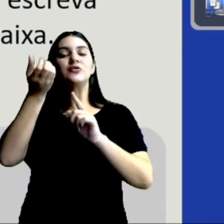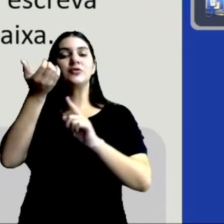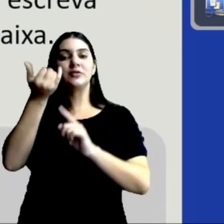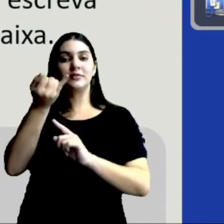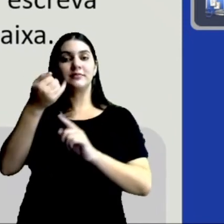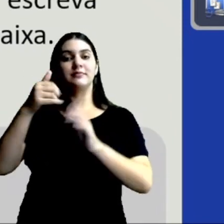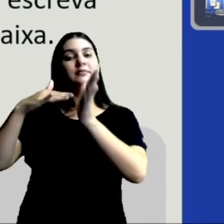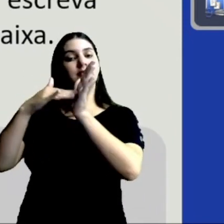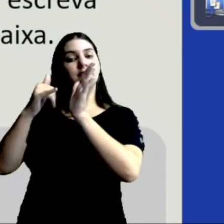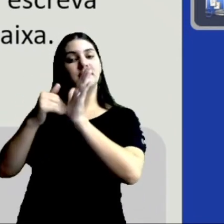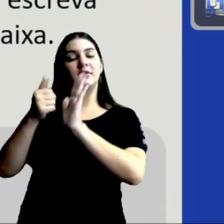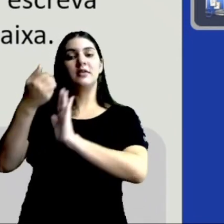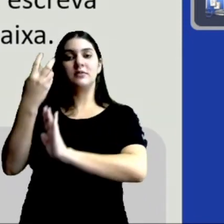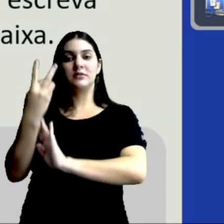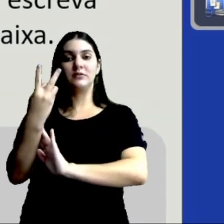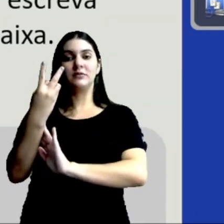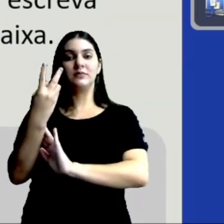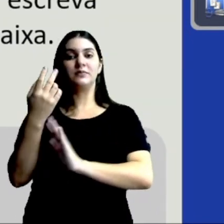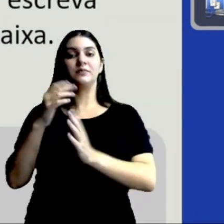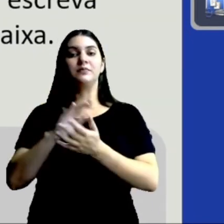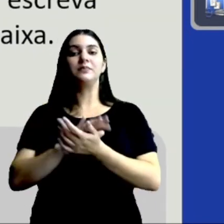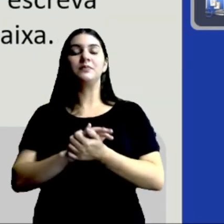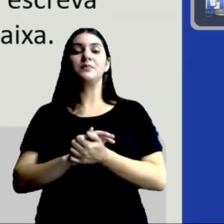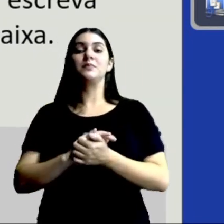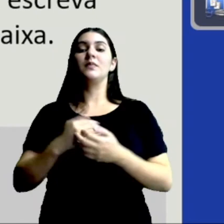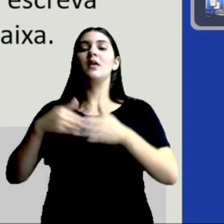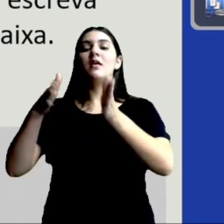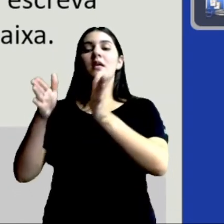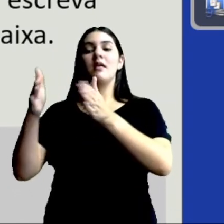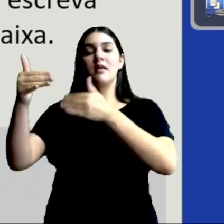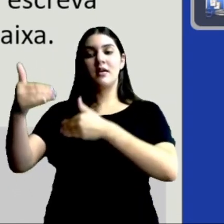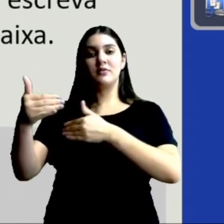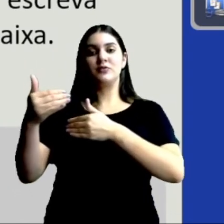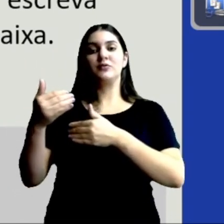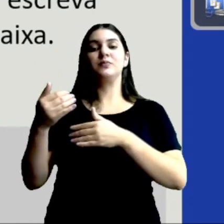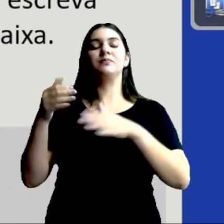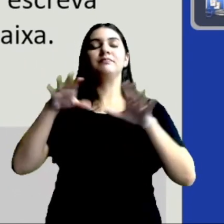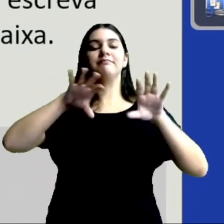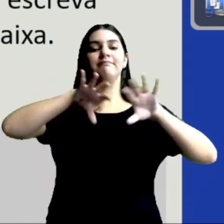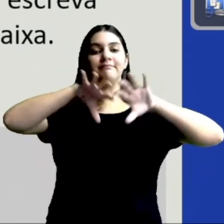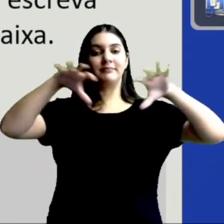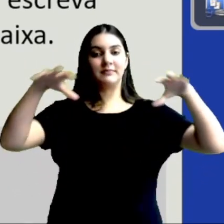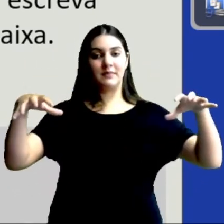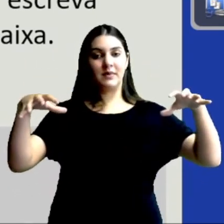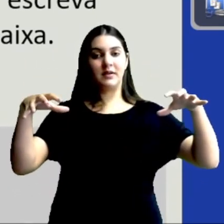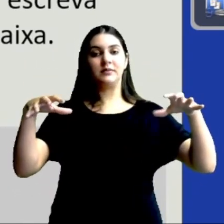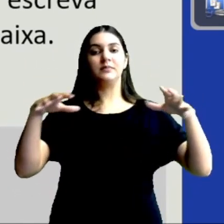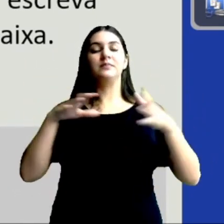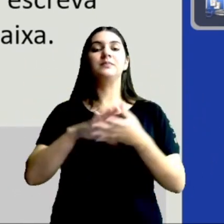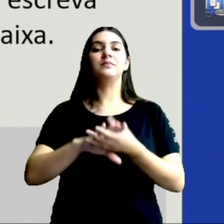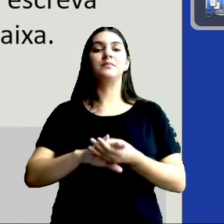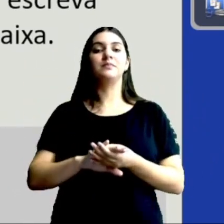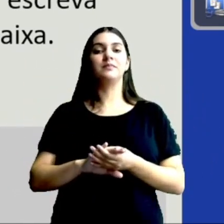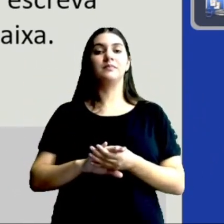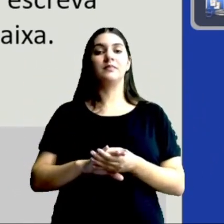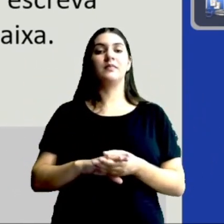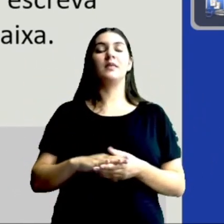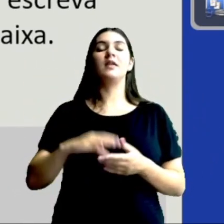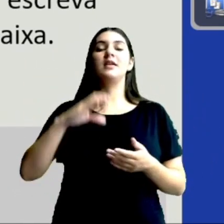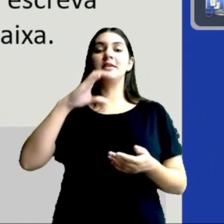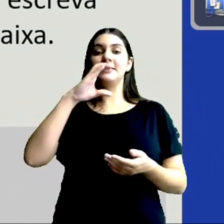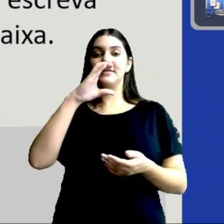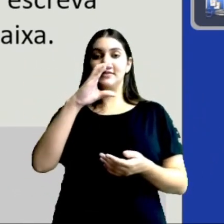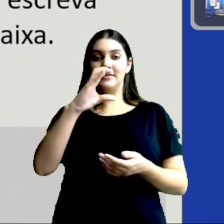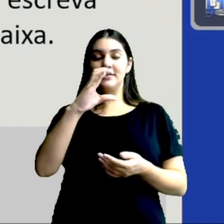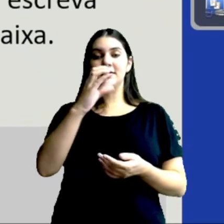Então, ficamos com uma caixa em um dos lados e 4 canetas no outro lado. C igual a